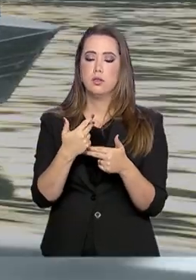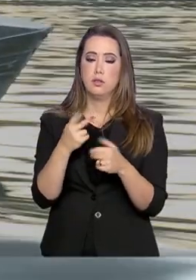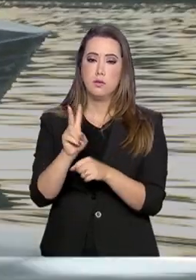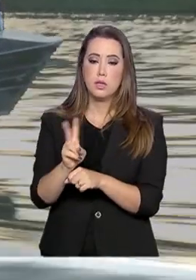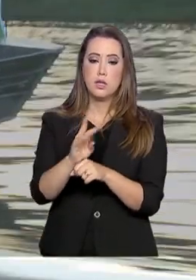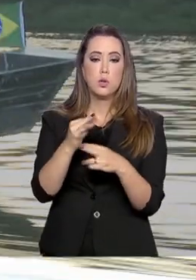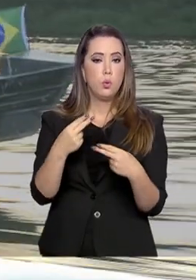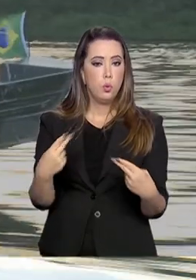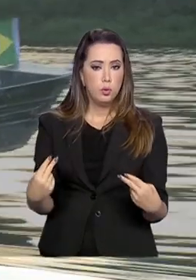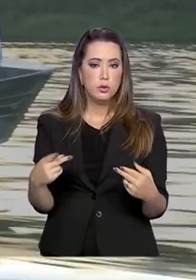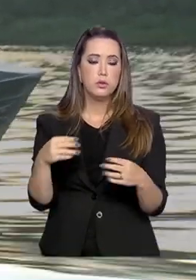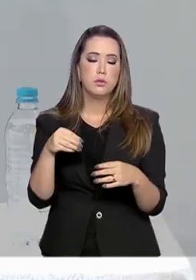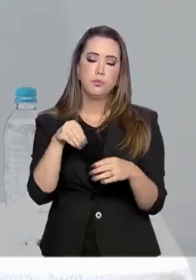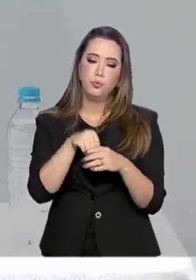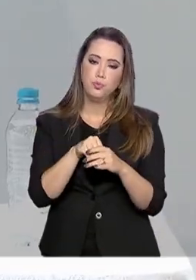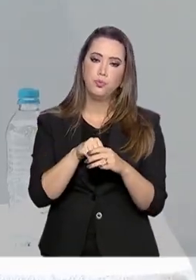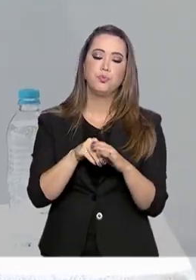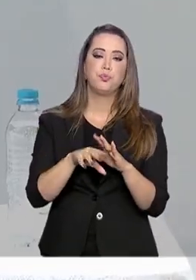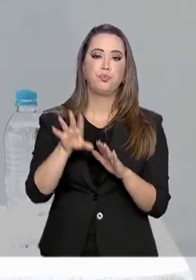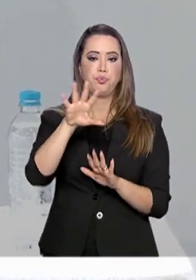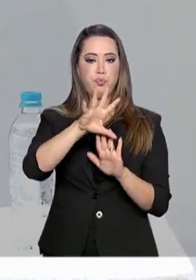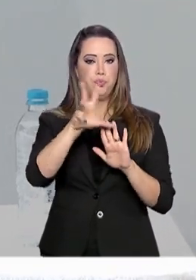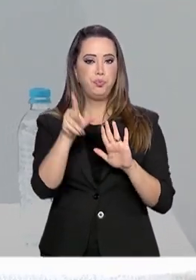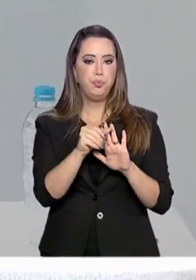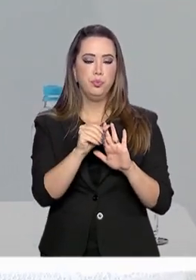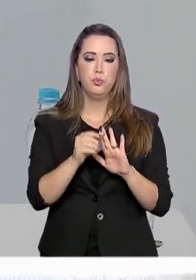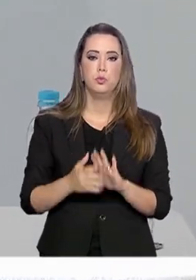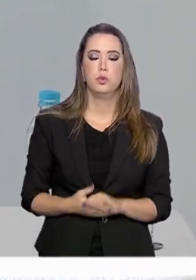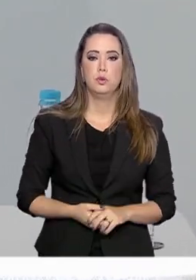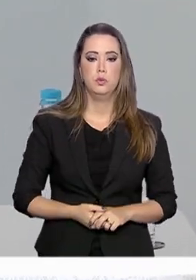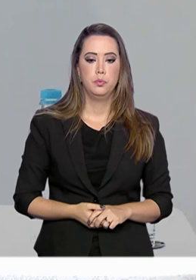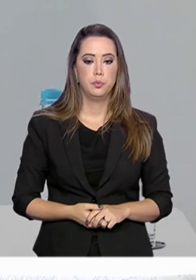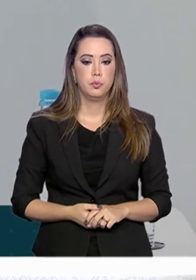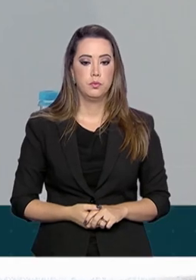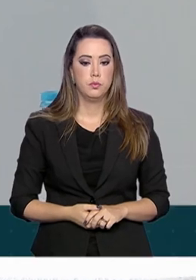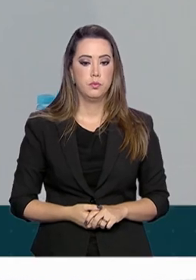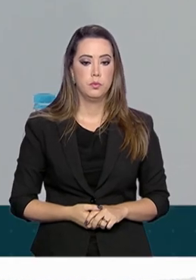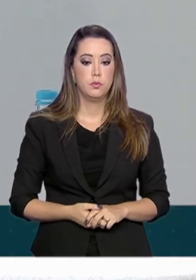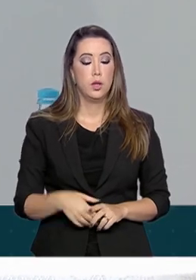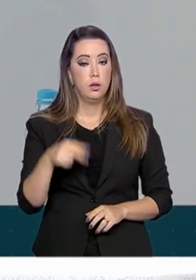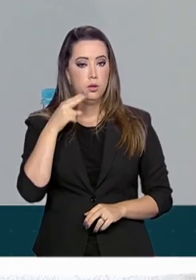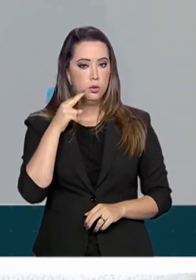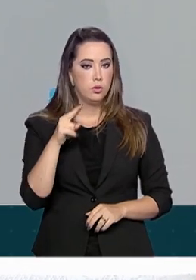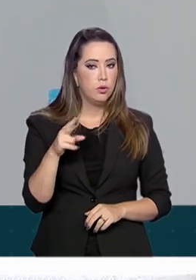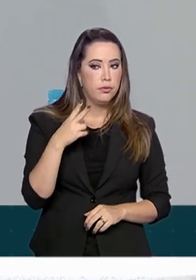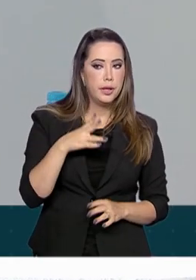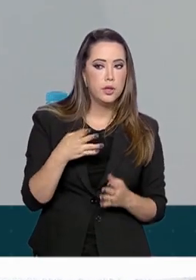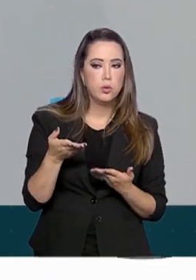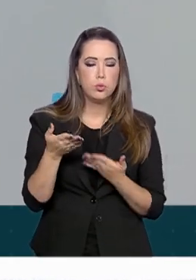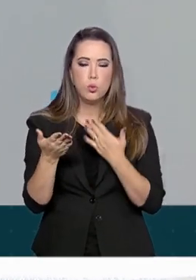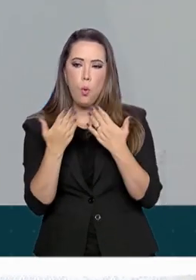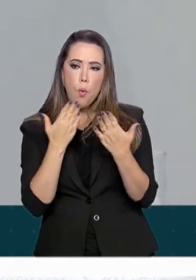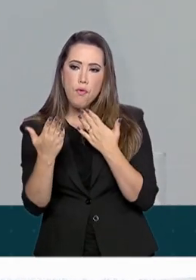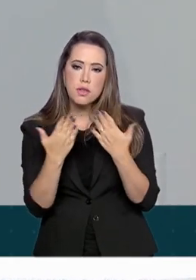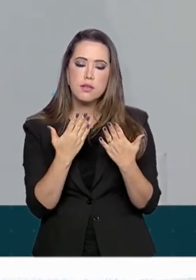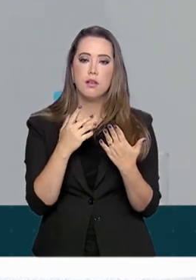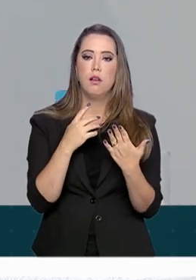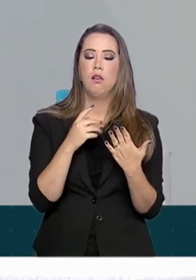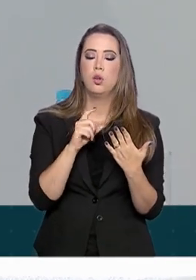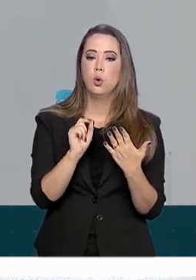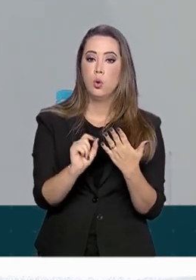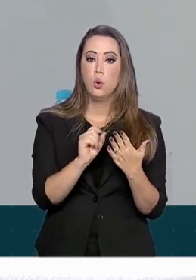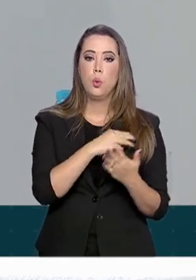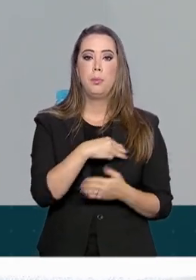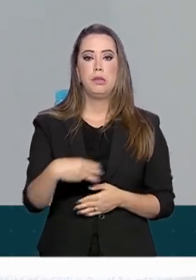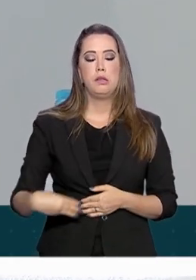na Amazônia Legal. Eu estou ouvindo os diferentes ministros, que são responsáveis por